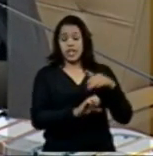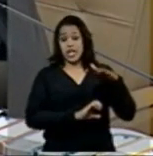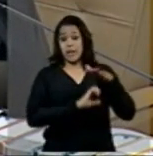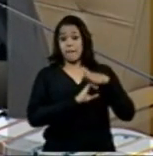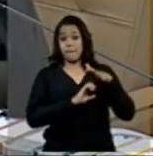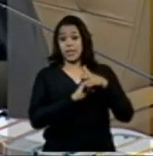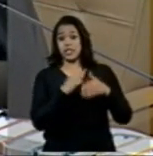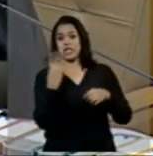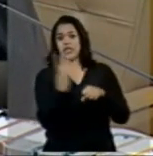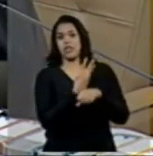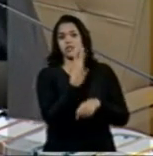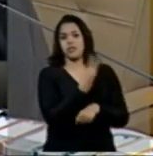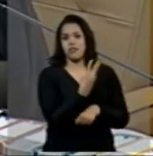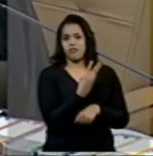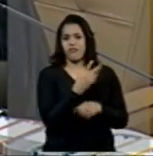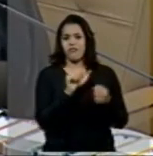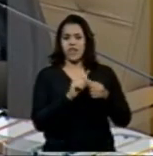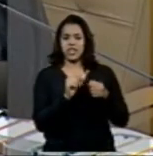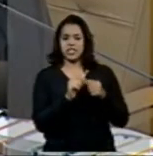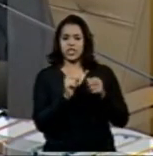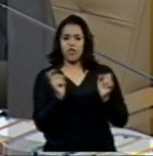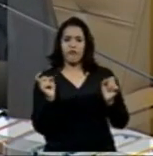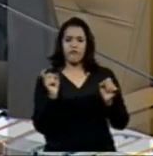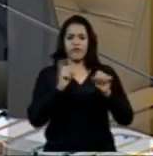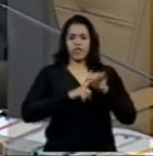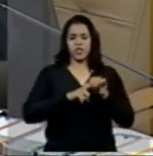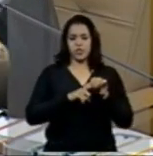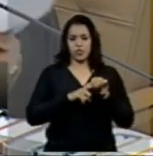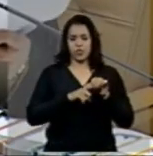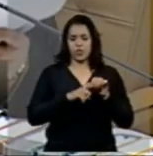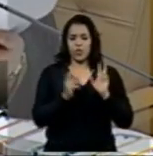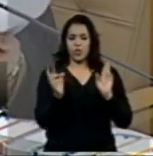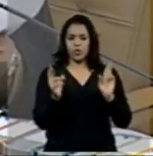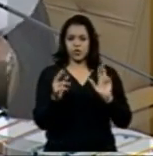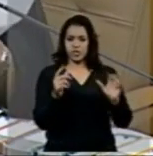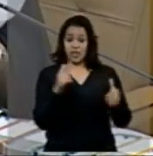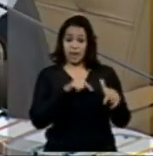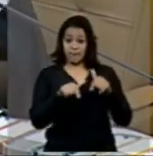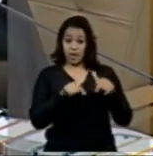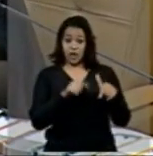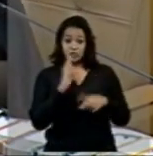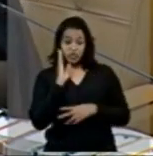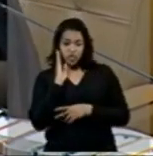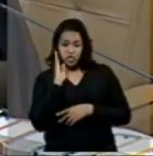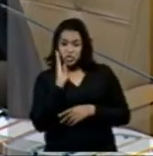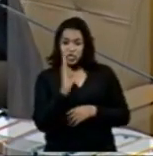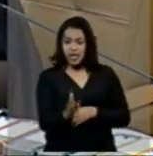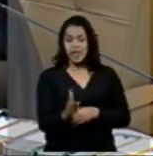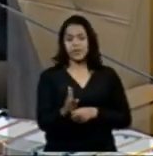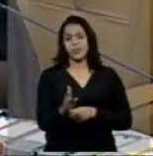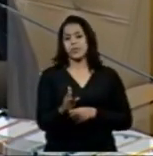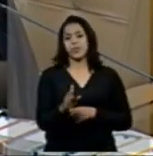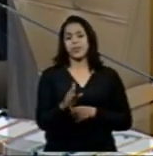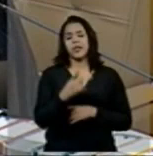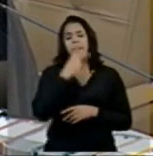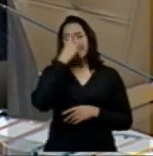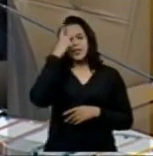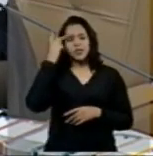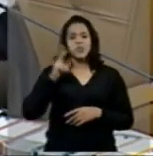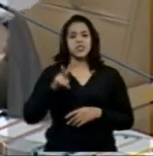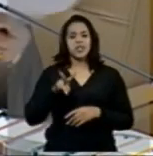interposta, formando-se um vínculo empregatício diretamente com o tomador dos